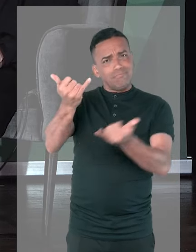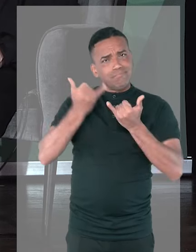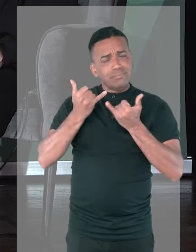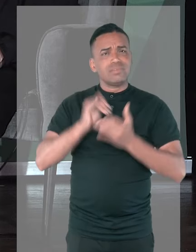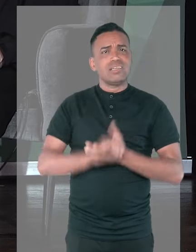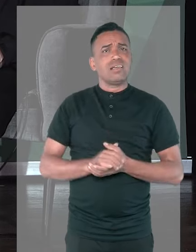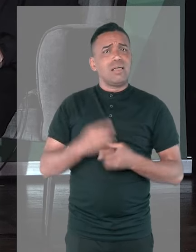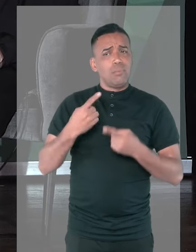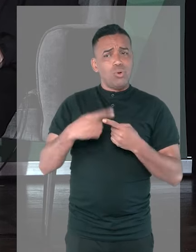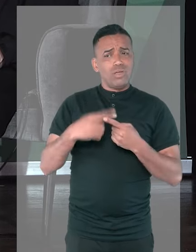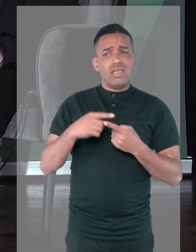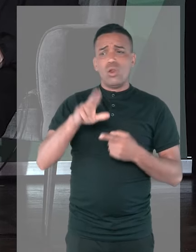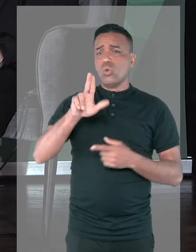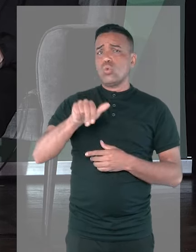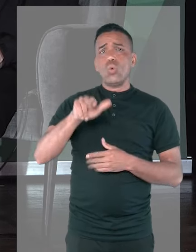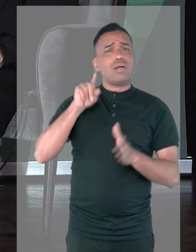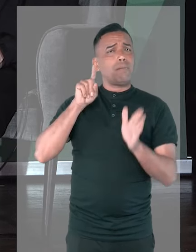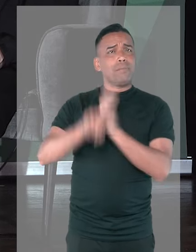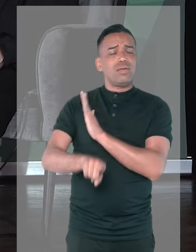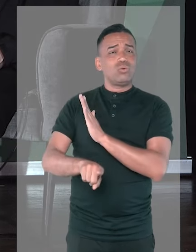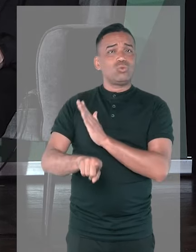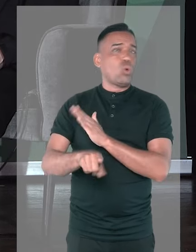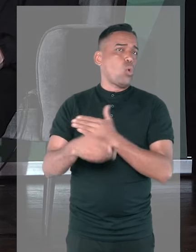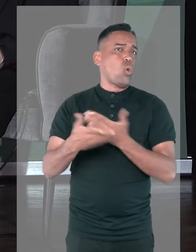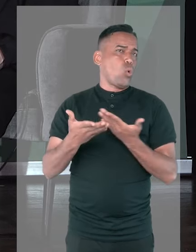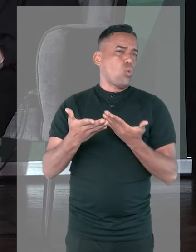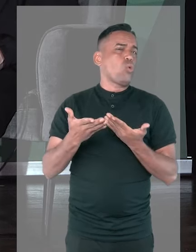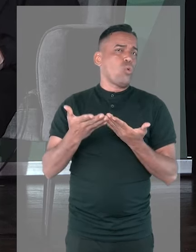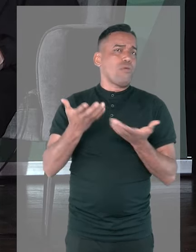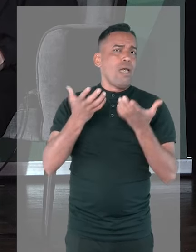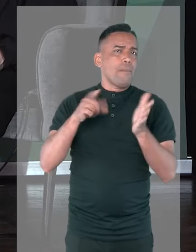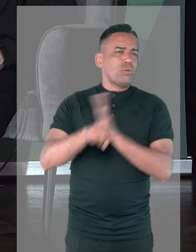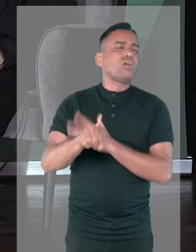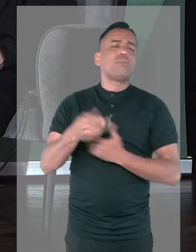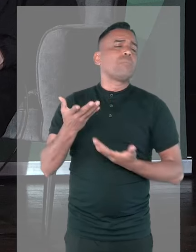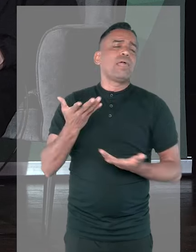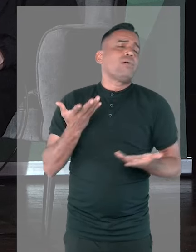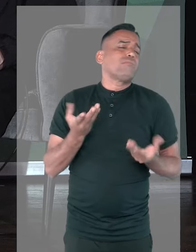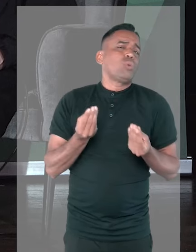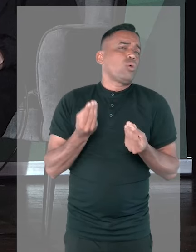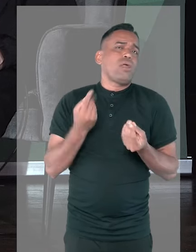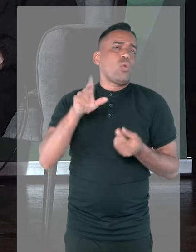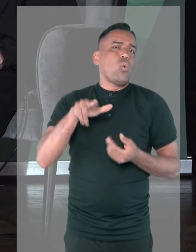você nunca perguntou para ele que você tem vontade de perguntar agora, Abel?